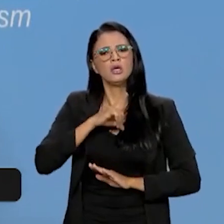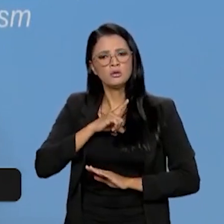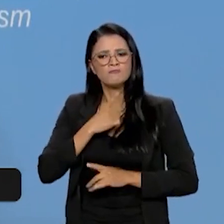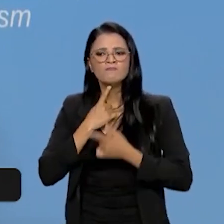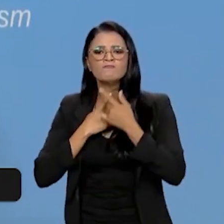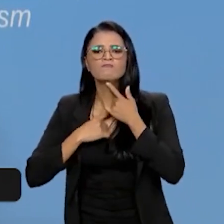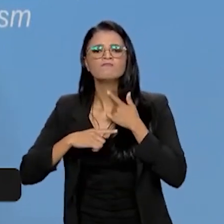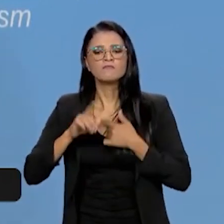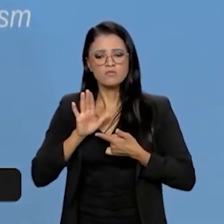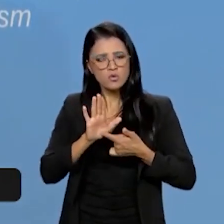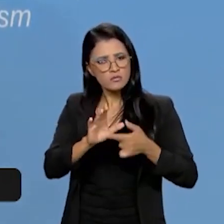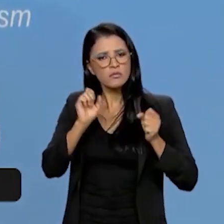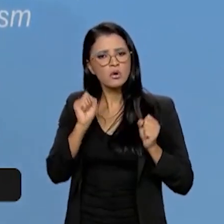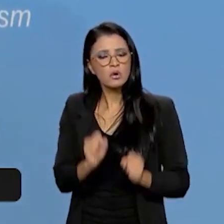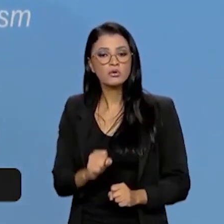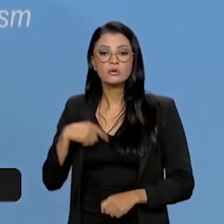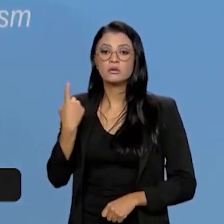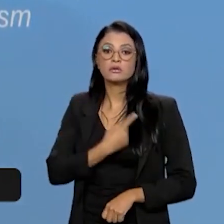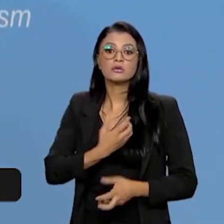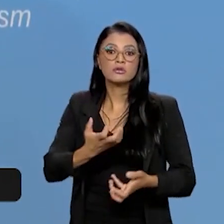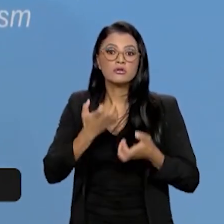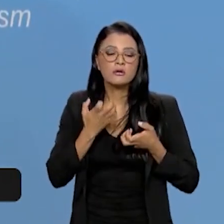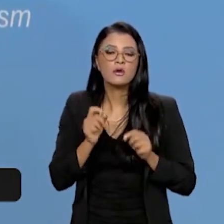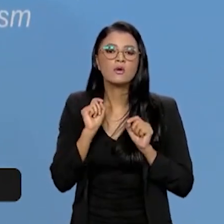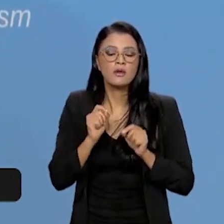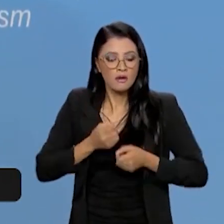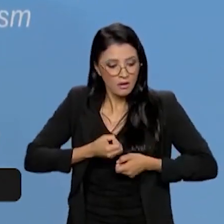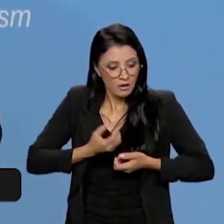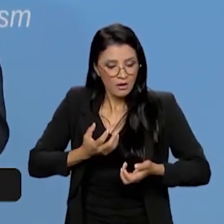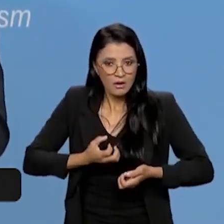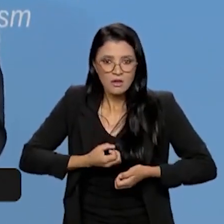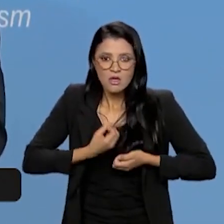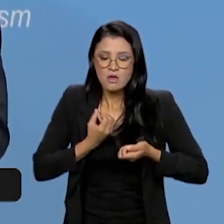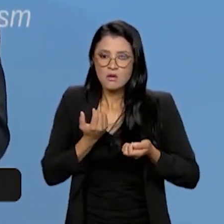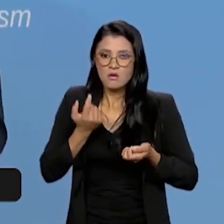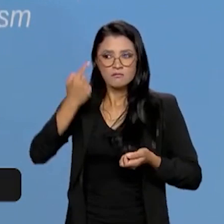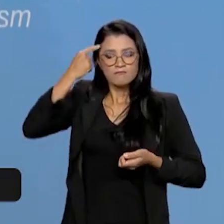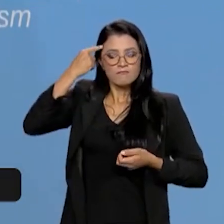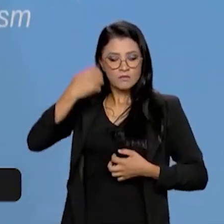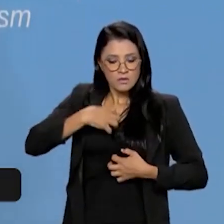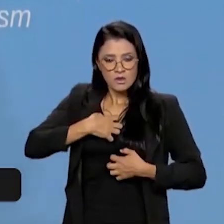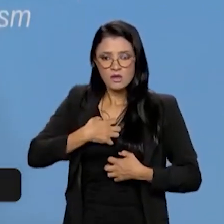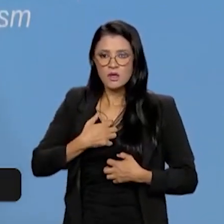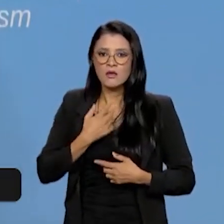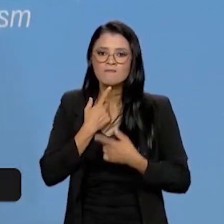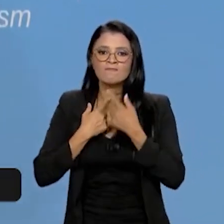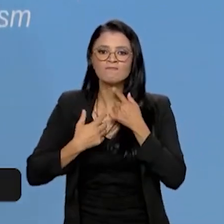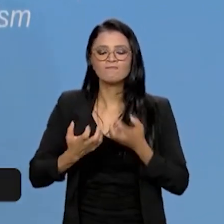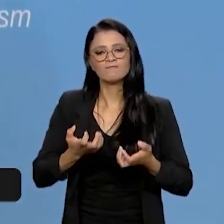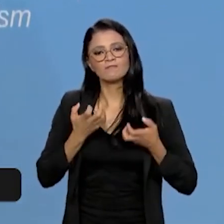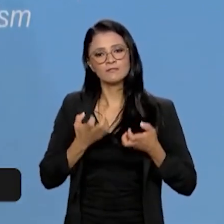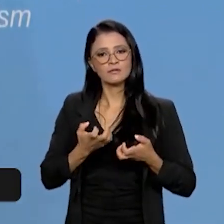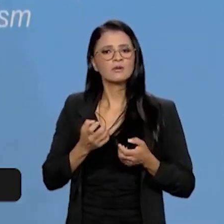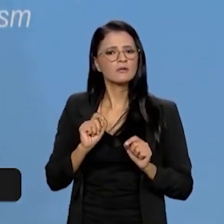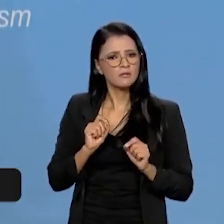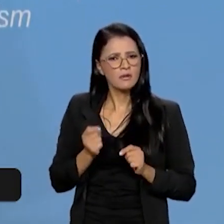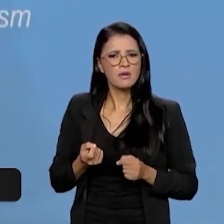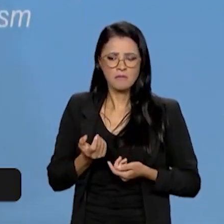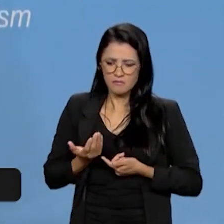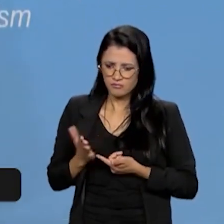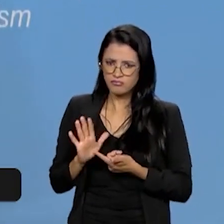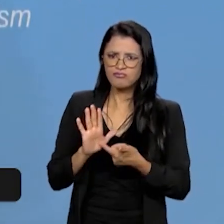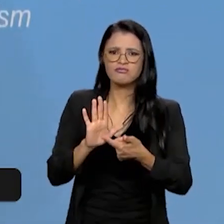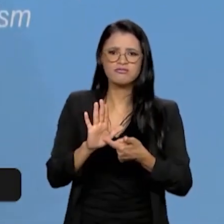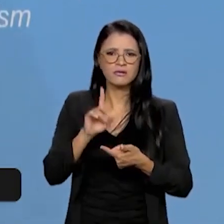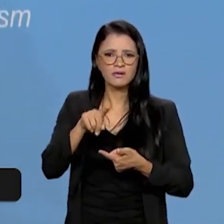desejo. E o que nós queremos é poder expressar aquilo que a gente sente e aquilo que a gente deseja